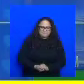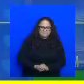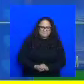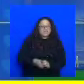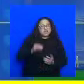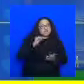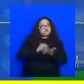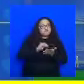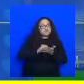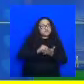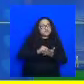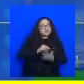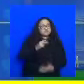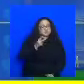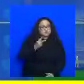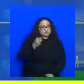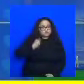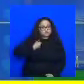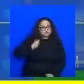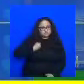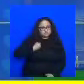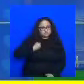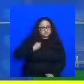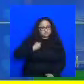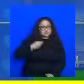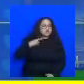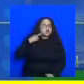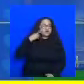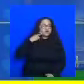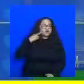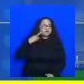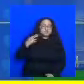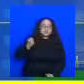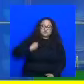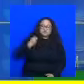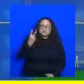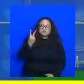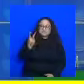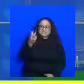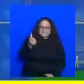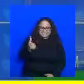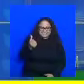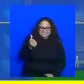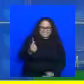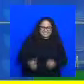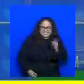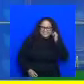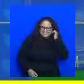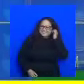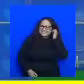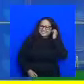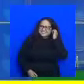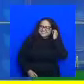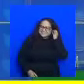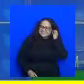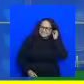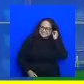Ainda faltam 2 números. Bola rosa, número 26. Rosa 26.